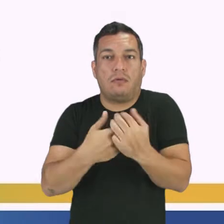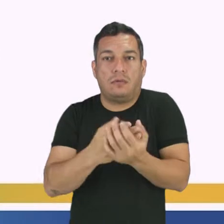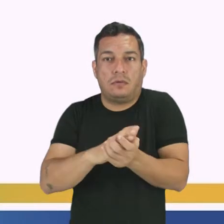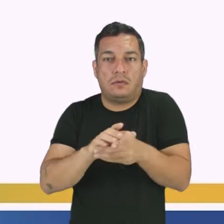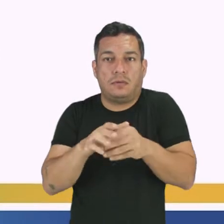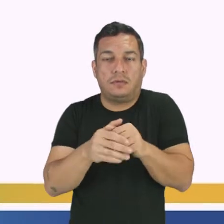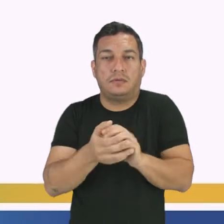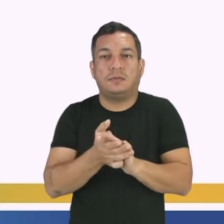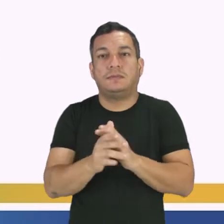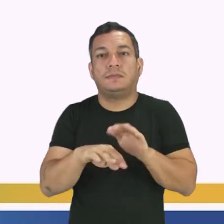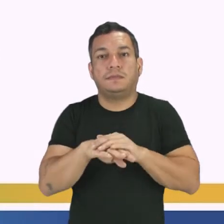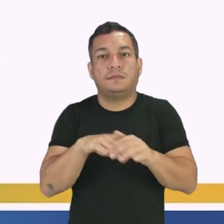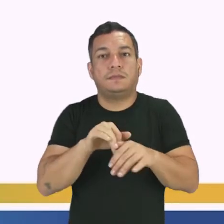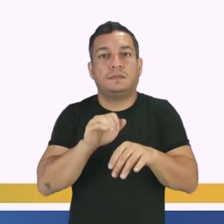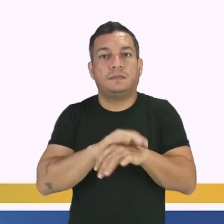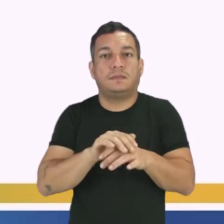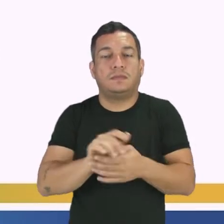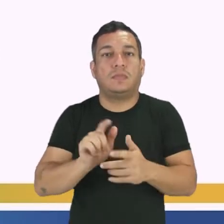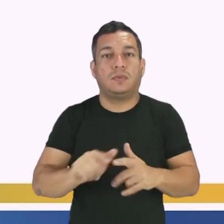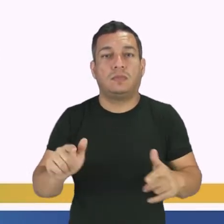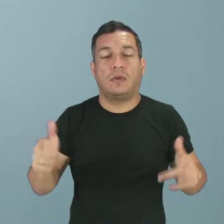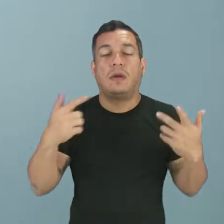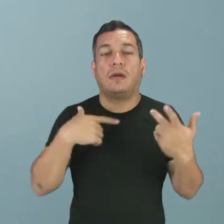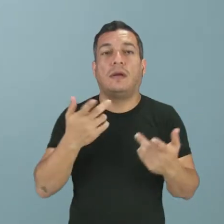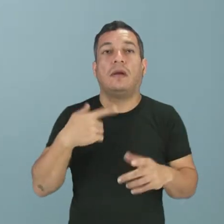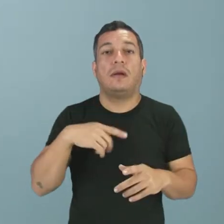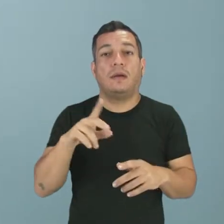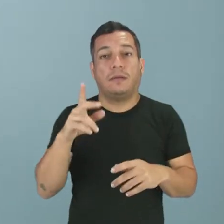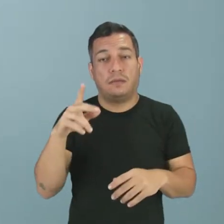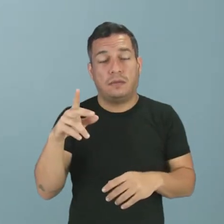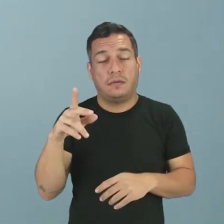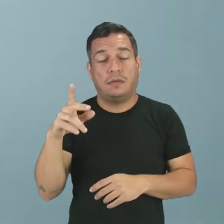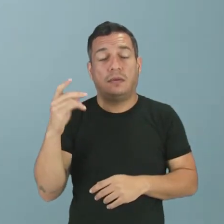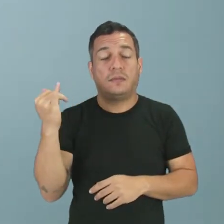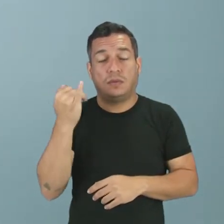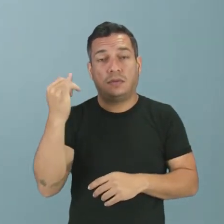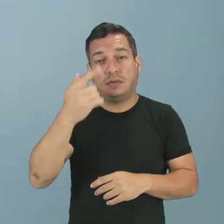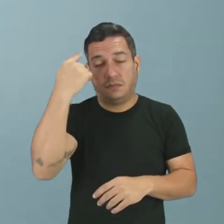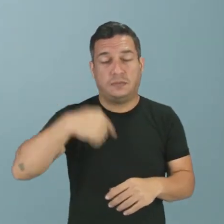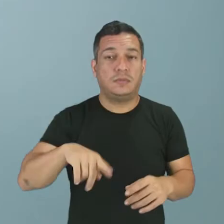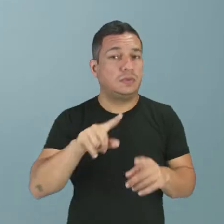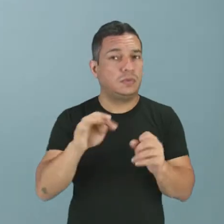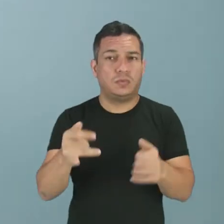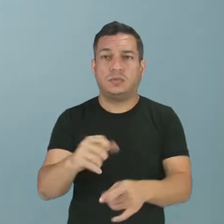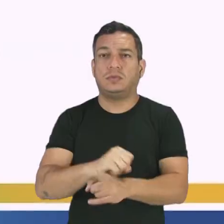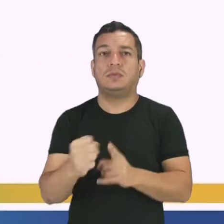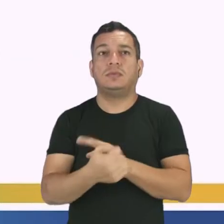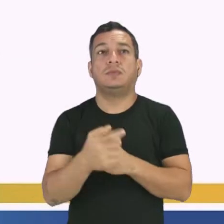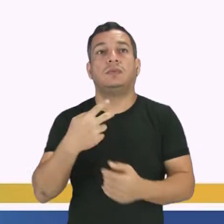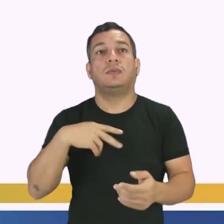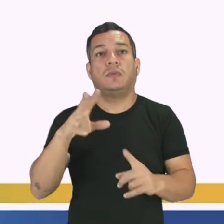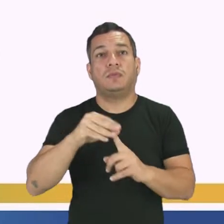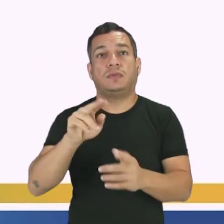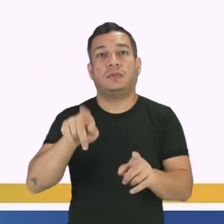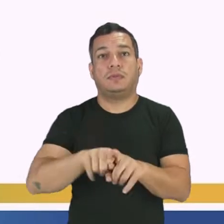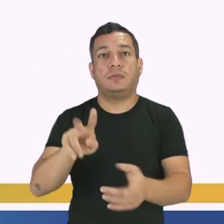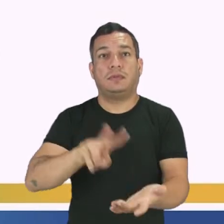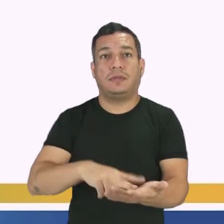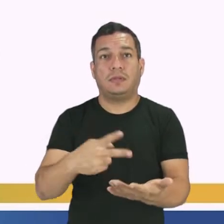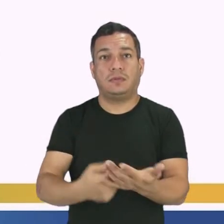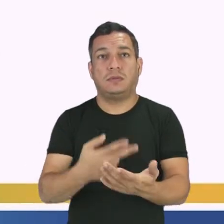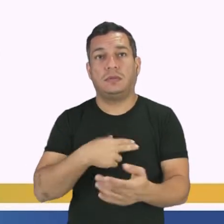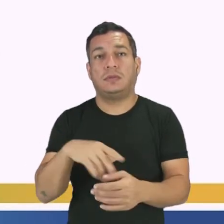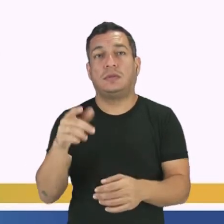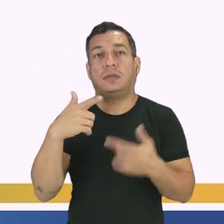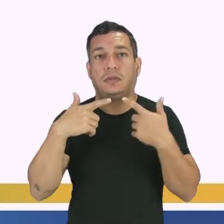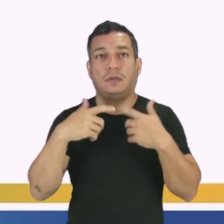a um comportamento de risco, não somente para ela, mas como para toda a sociedade. O objetivo é traduzir em linguagem simples o